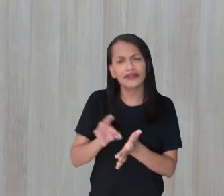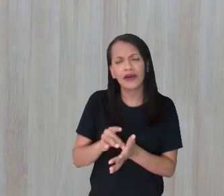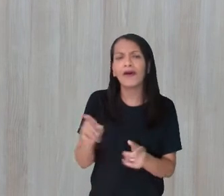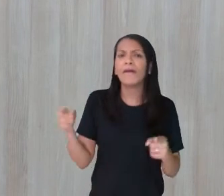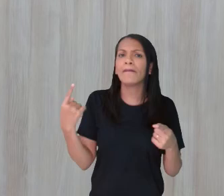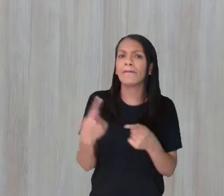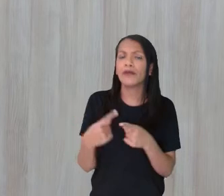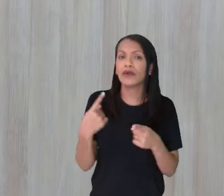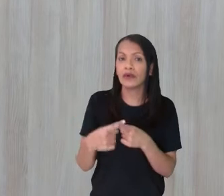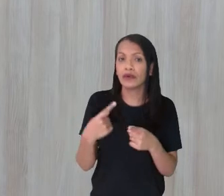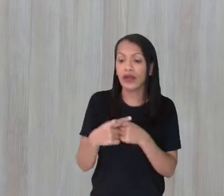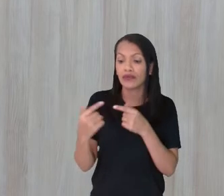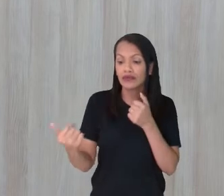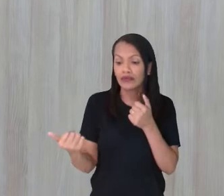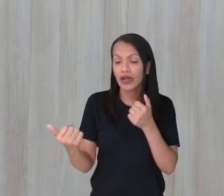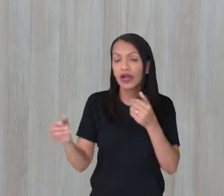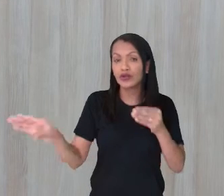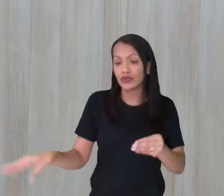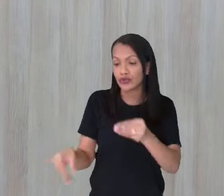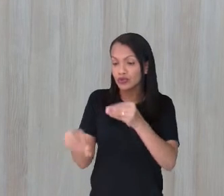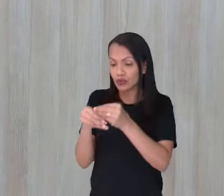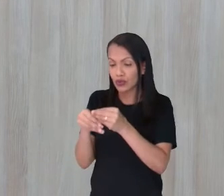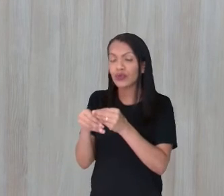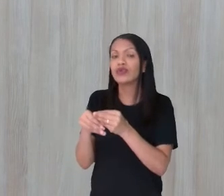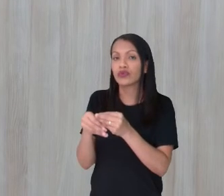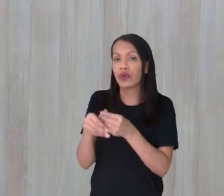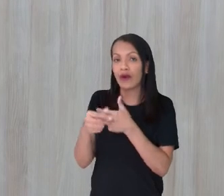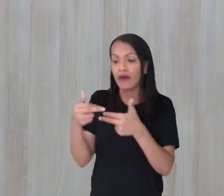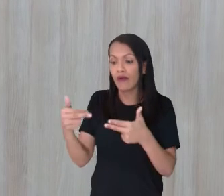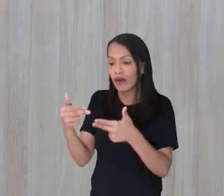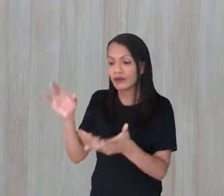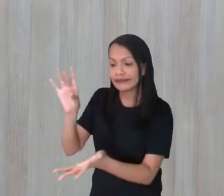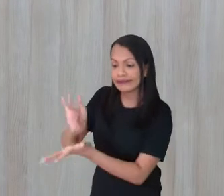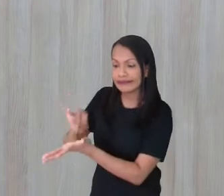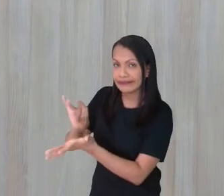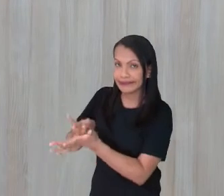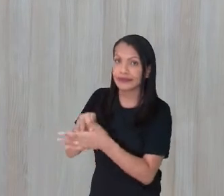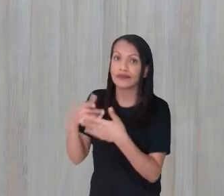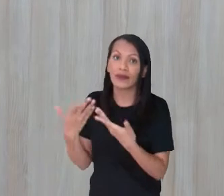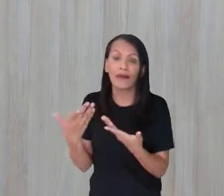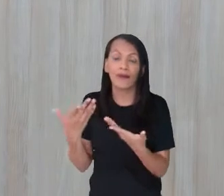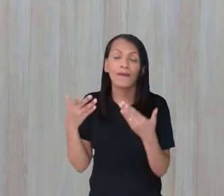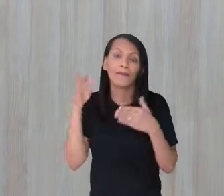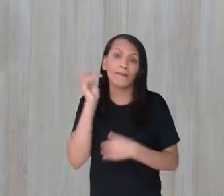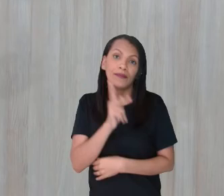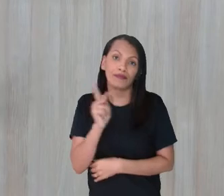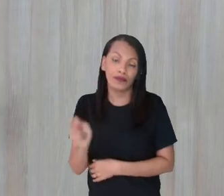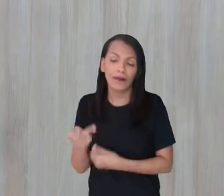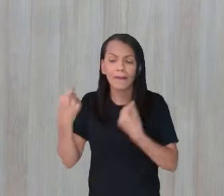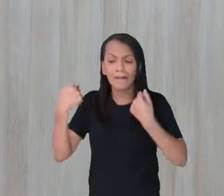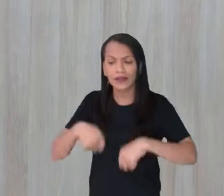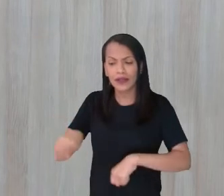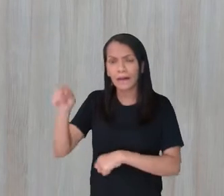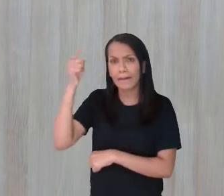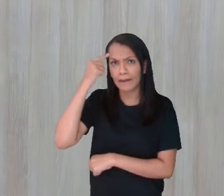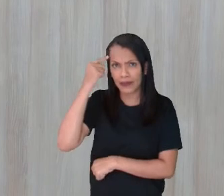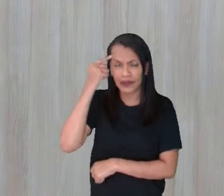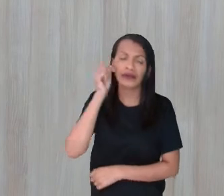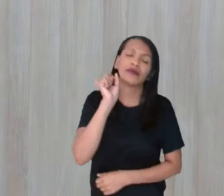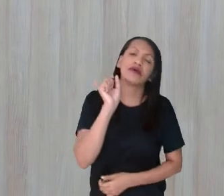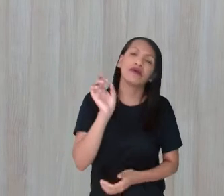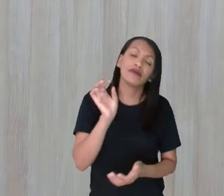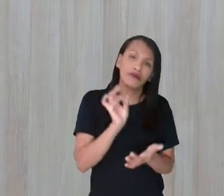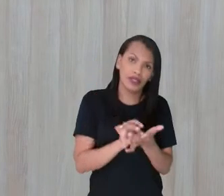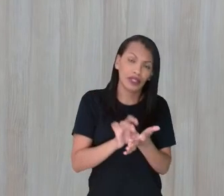ela é sustentada por argumentos válidos. Então, professora, a gente precisa pensar bastante sobre isso, não é verdade? É